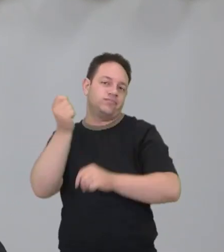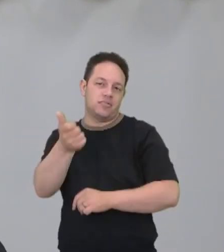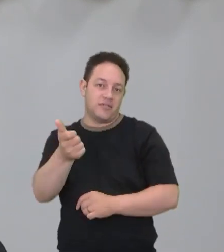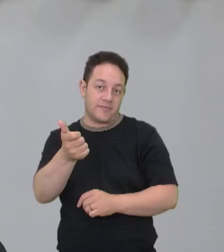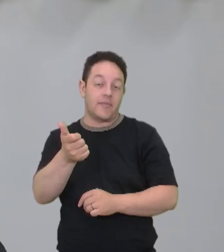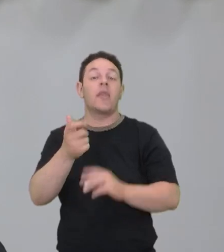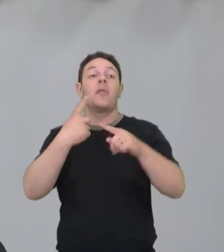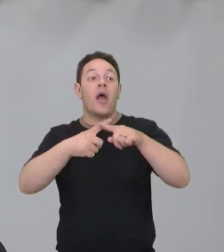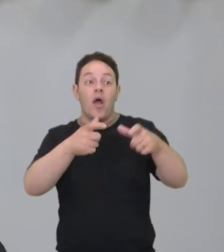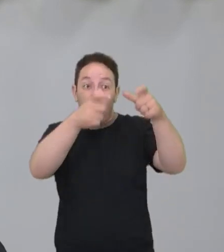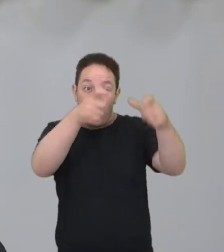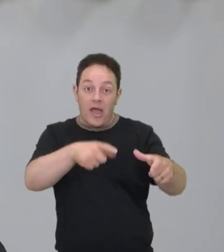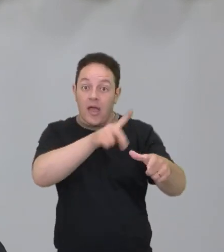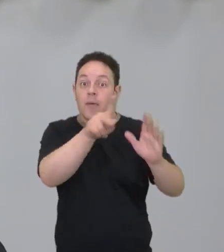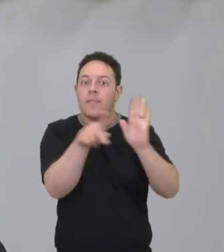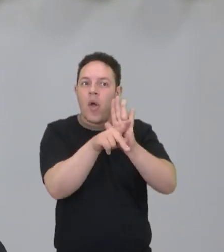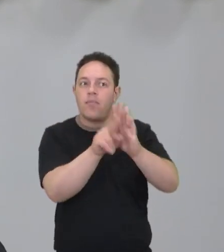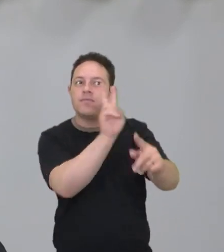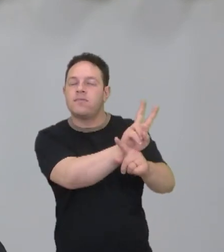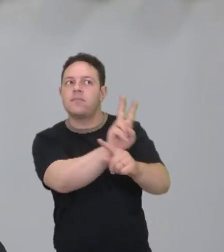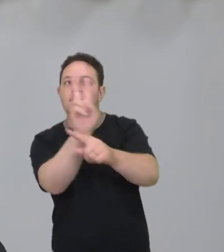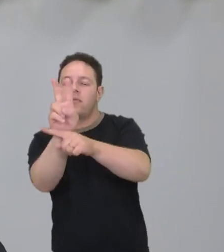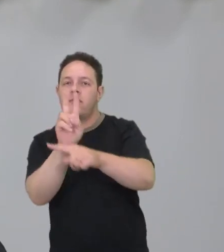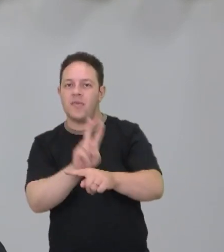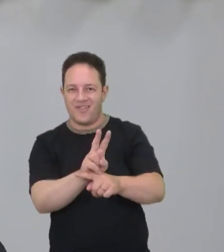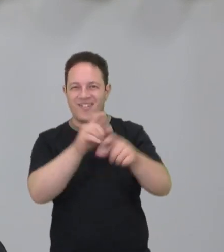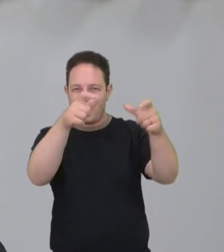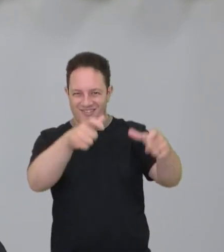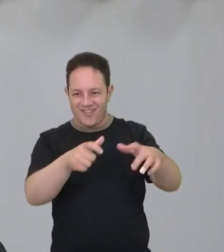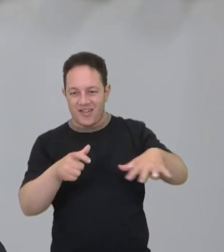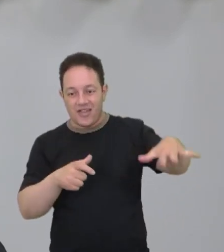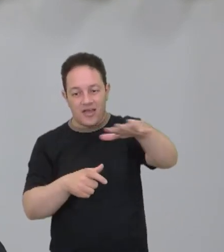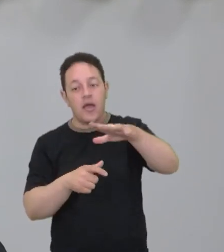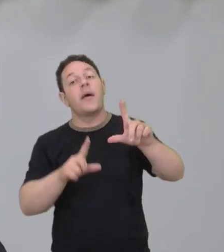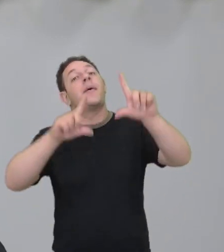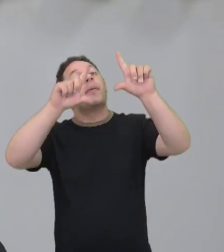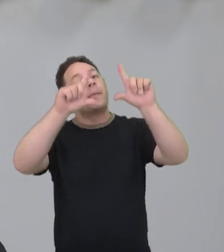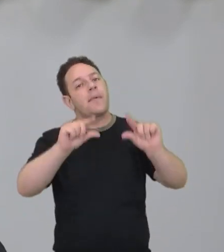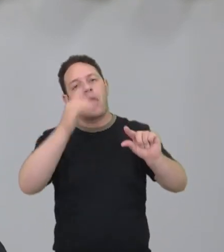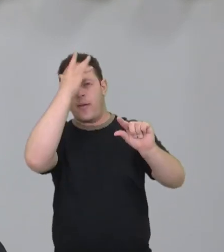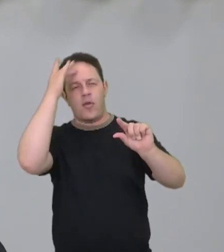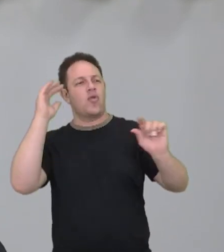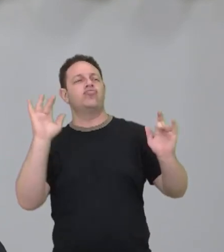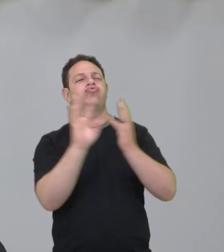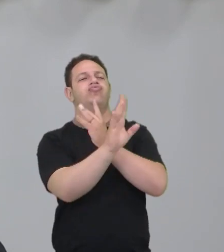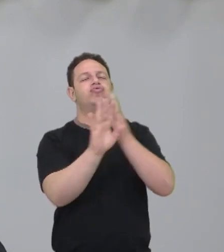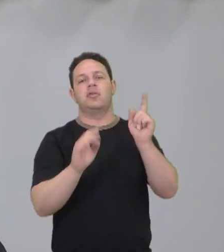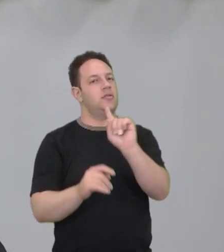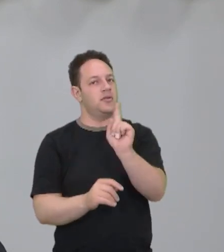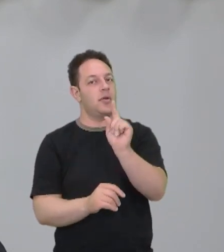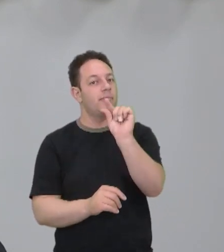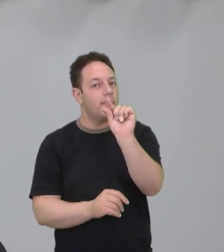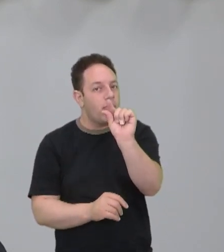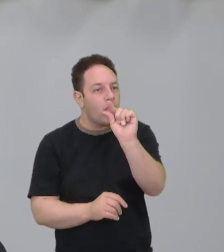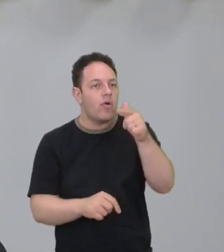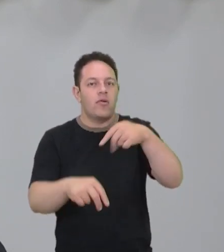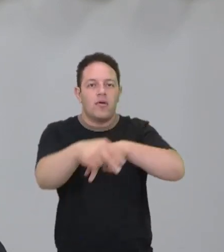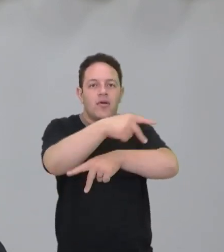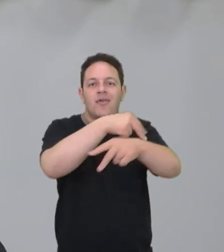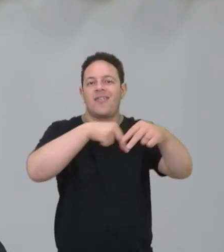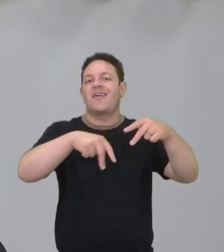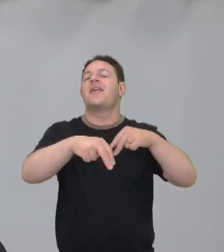de reserva, existe, então, né, uma redução mesmo do número de pessoas que frequentam aquela